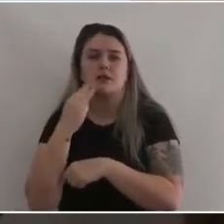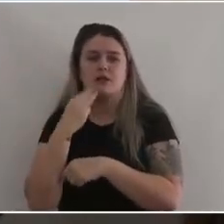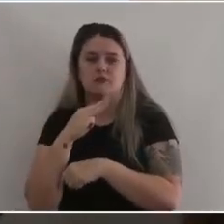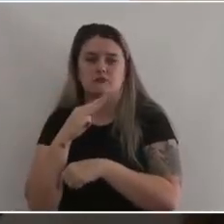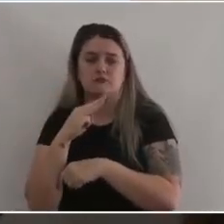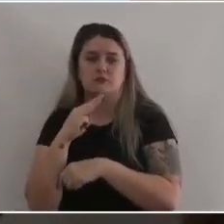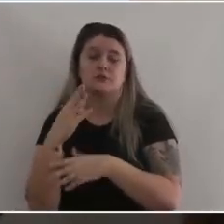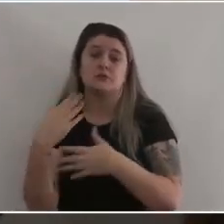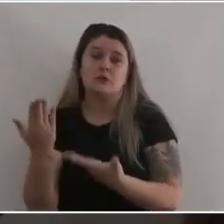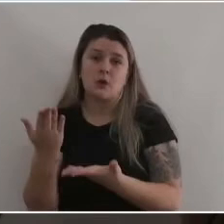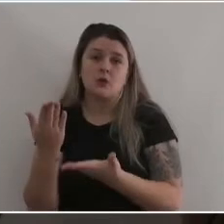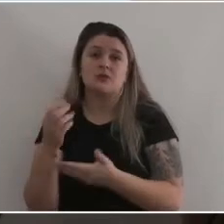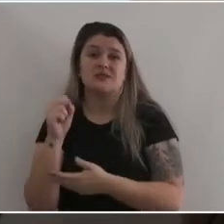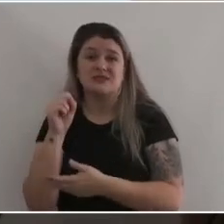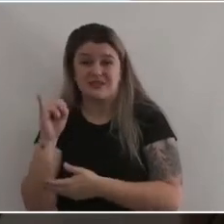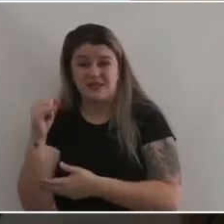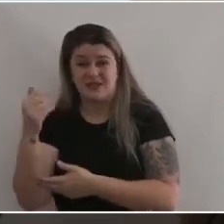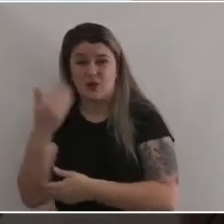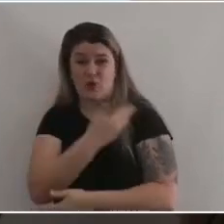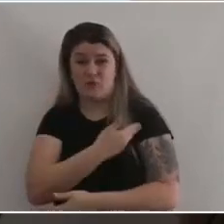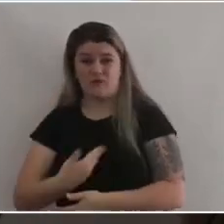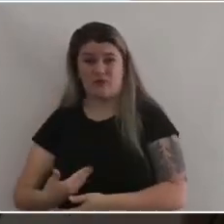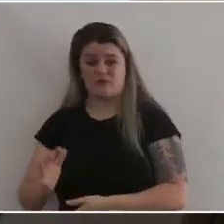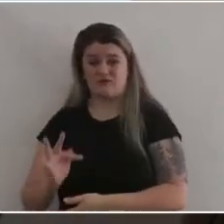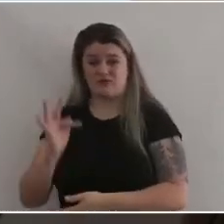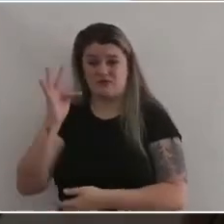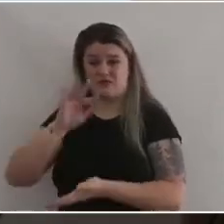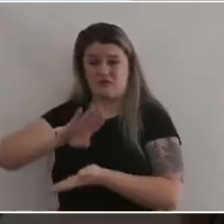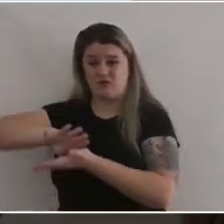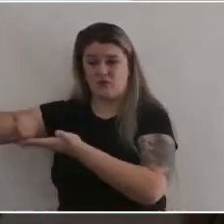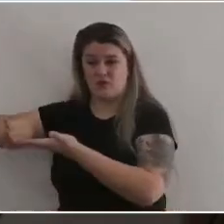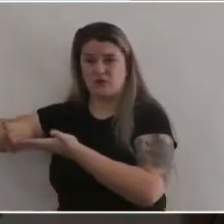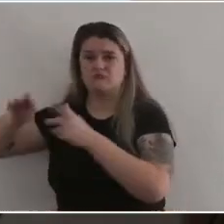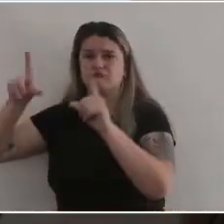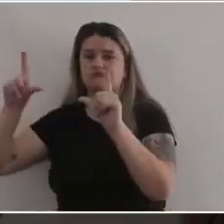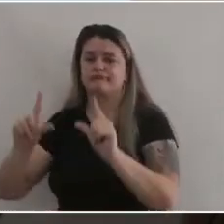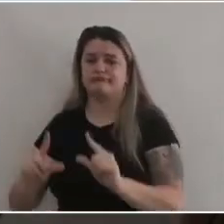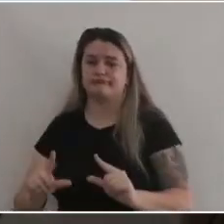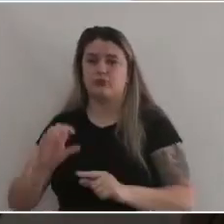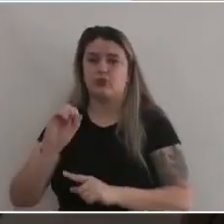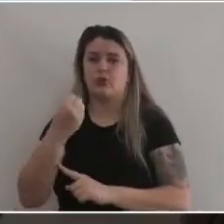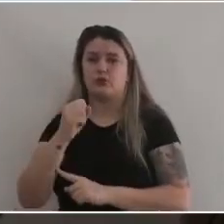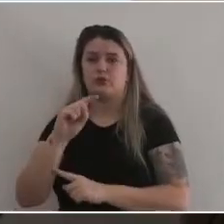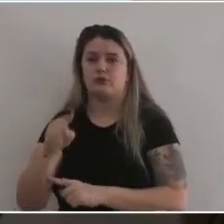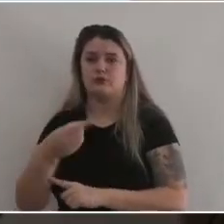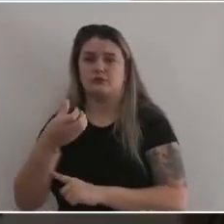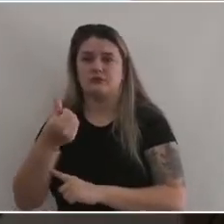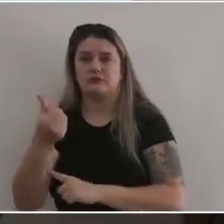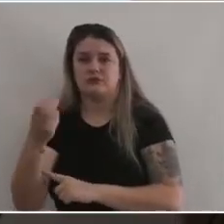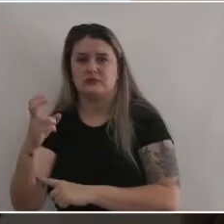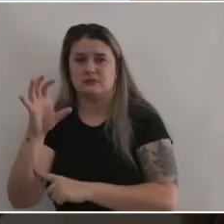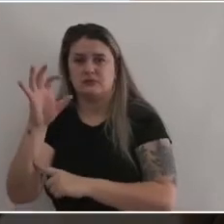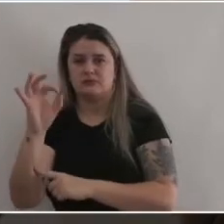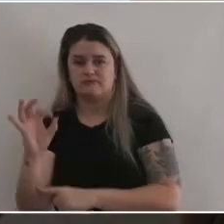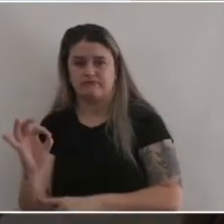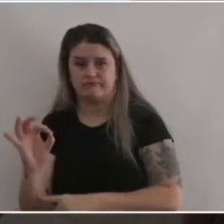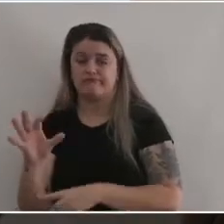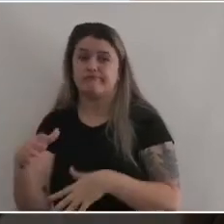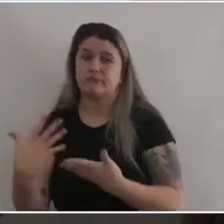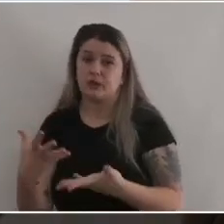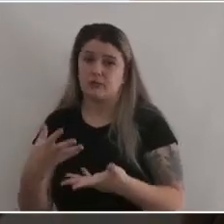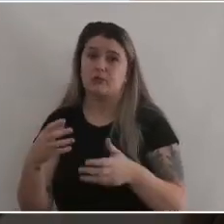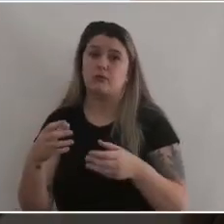13.254.000. Então, sem a ajuda do governo federal, teria uma queda de 8,65%. Então, a receita